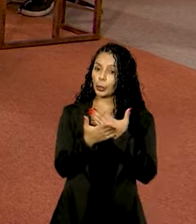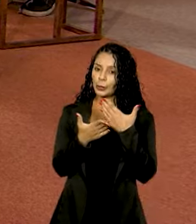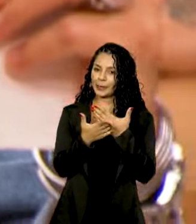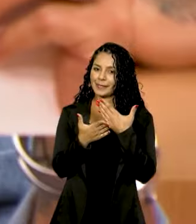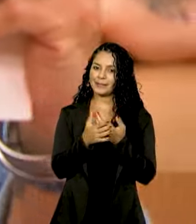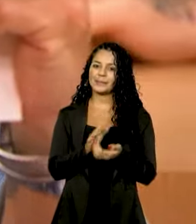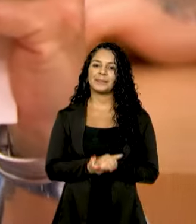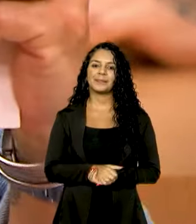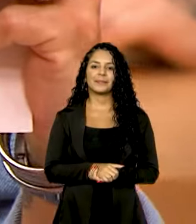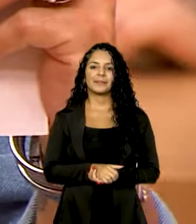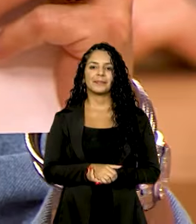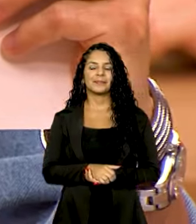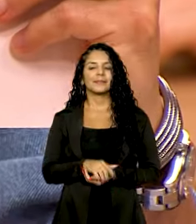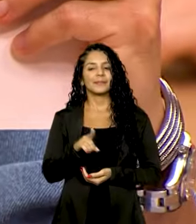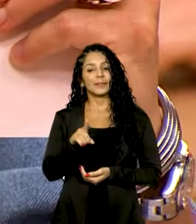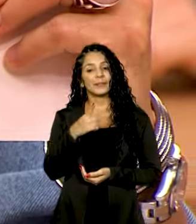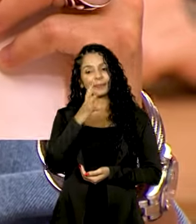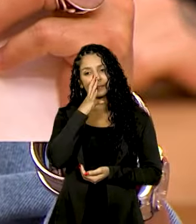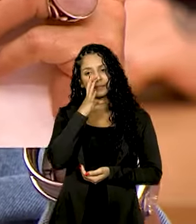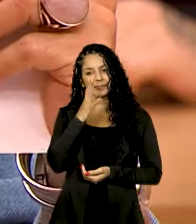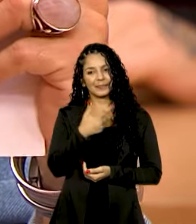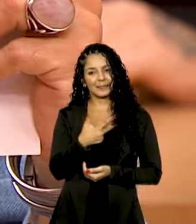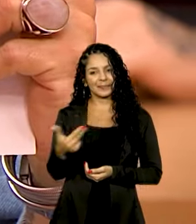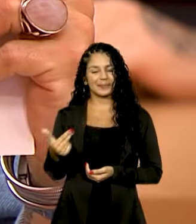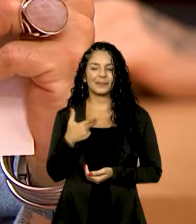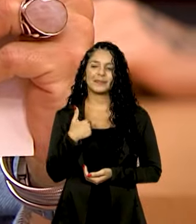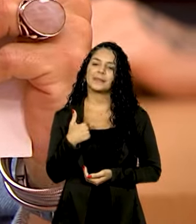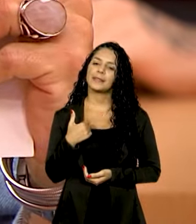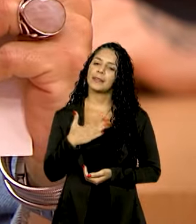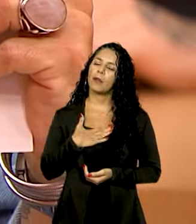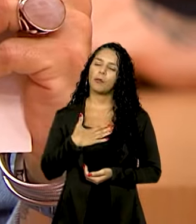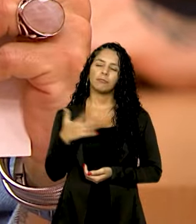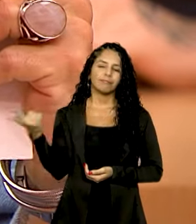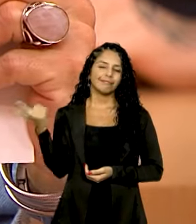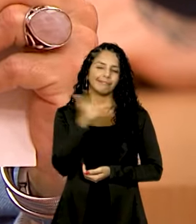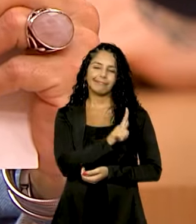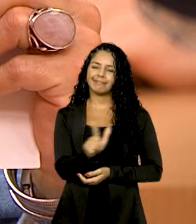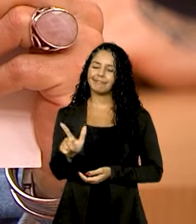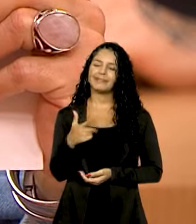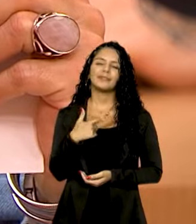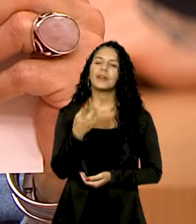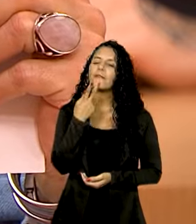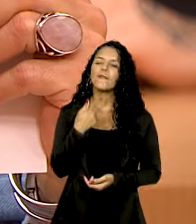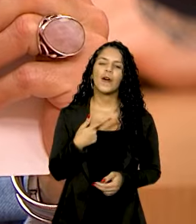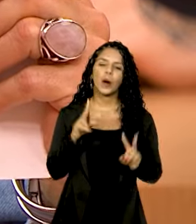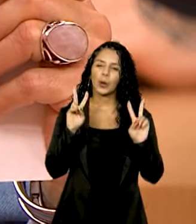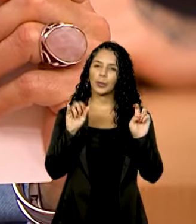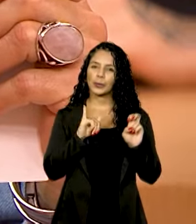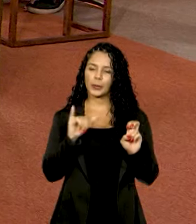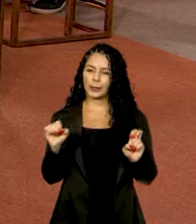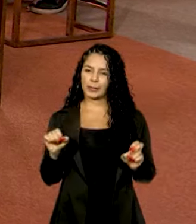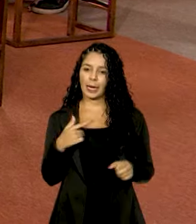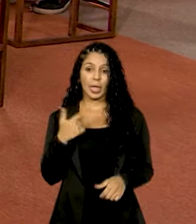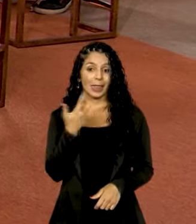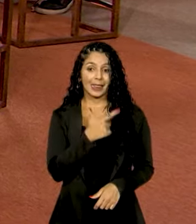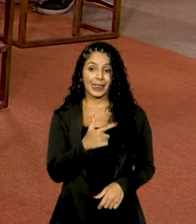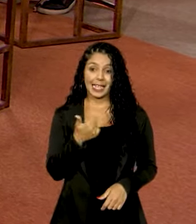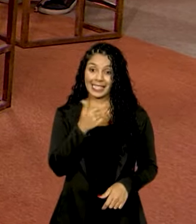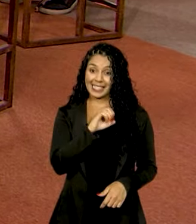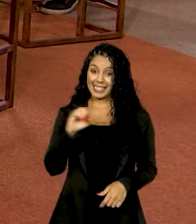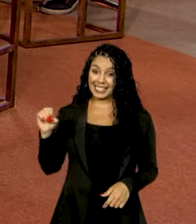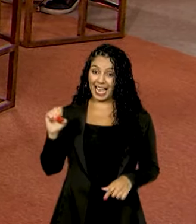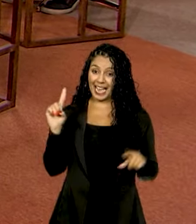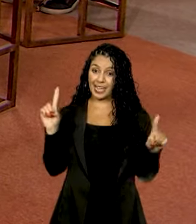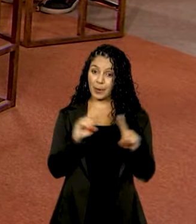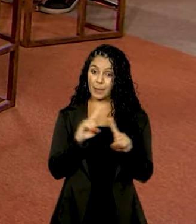Deixa eu mostrar aqui. Olha que coisa. Isso foi a minha realização total. Me da fala vida. Disso, Bia. 100 músicas